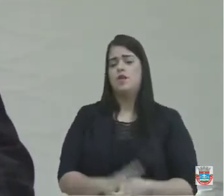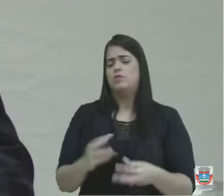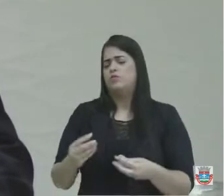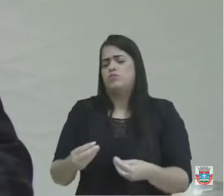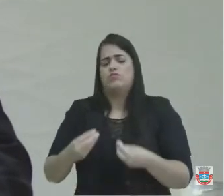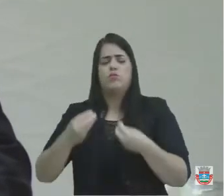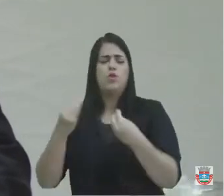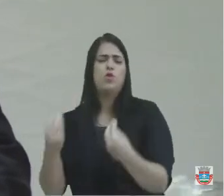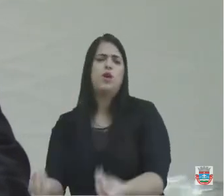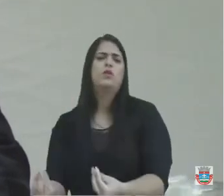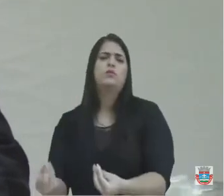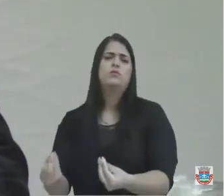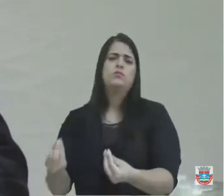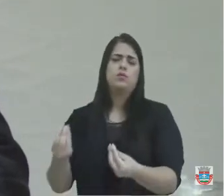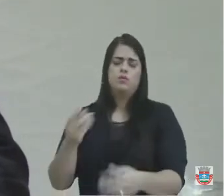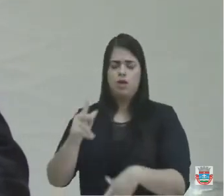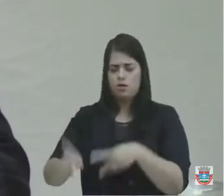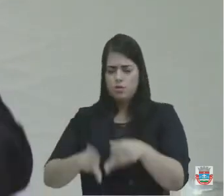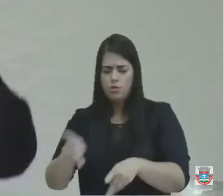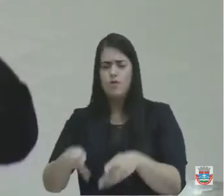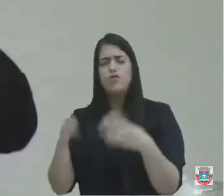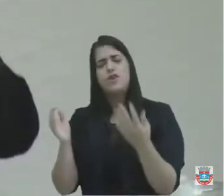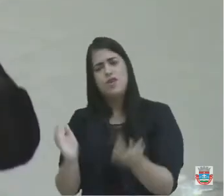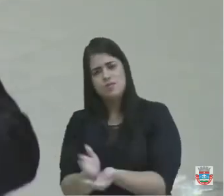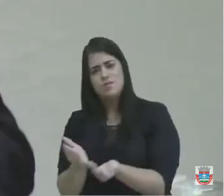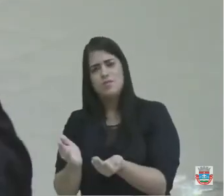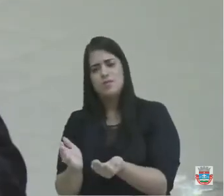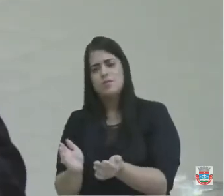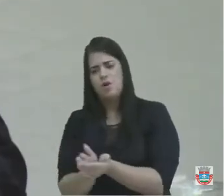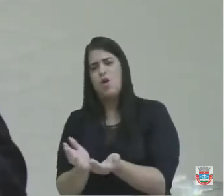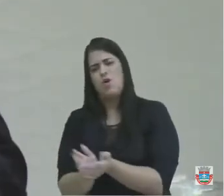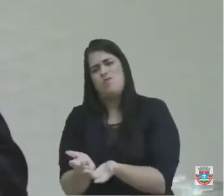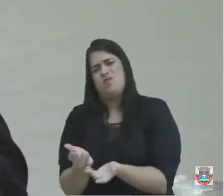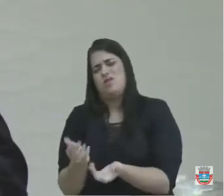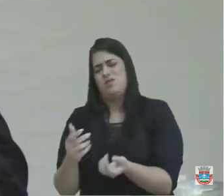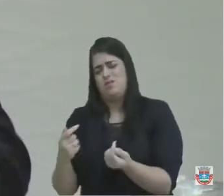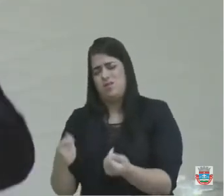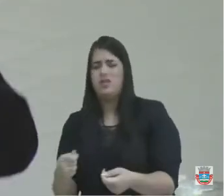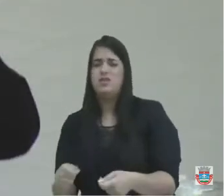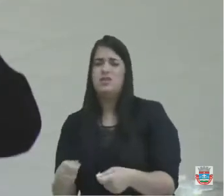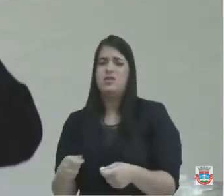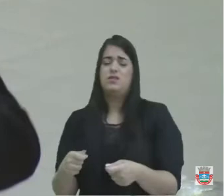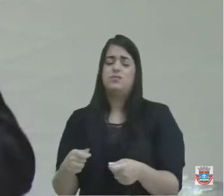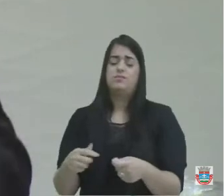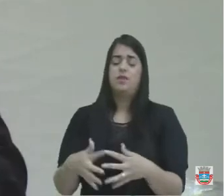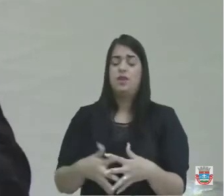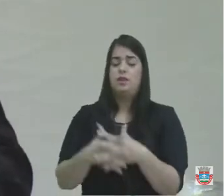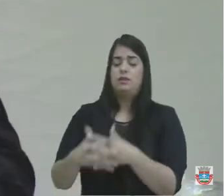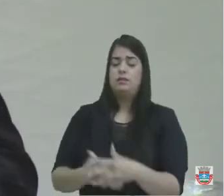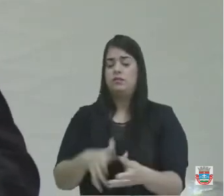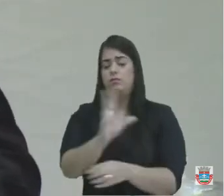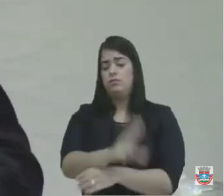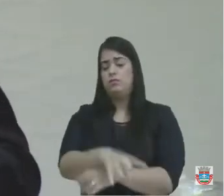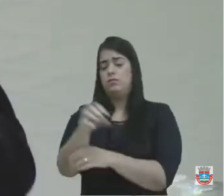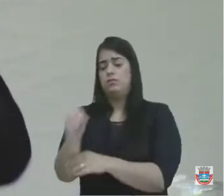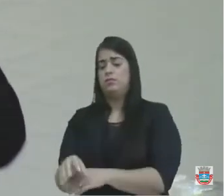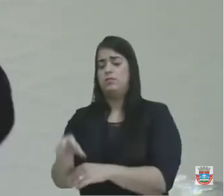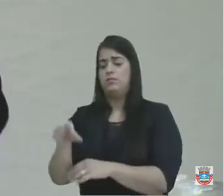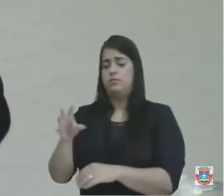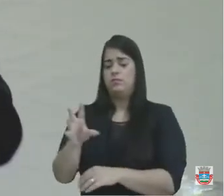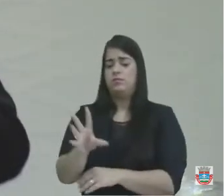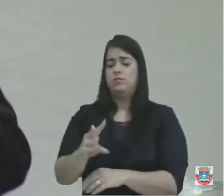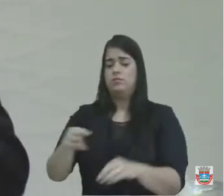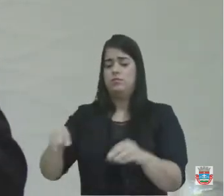para aquelas pessoas que mais precisam se os tratores é para fazer as variações de terra